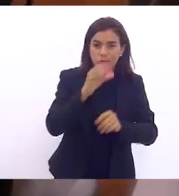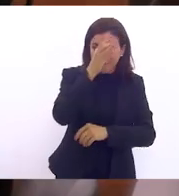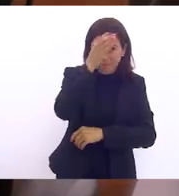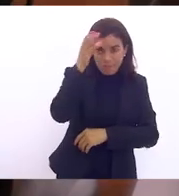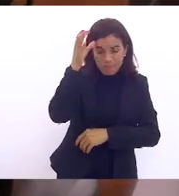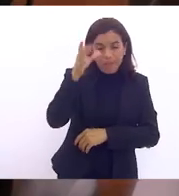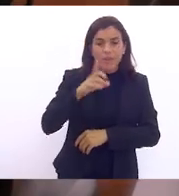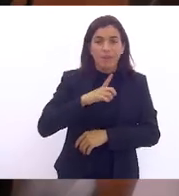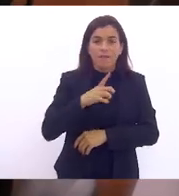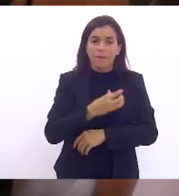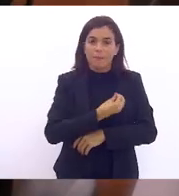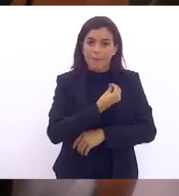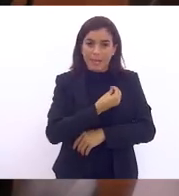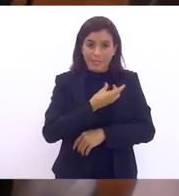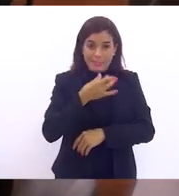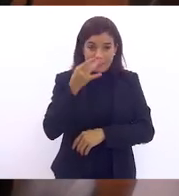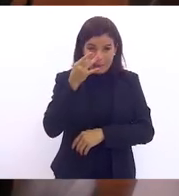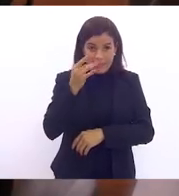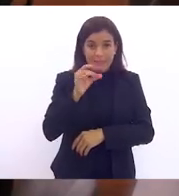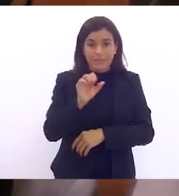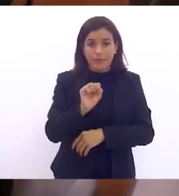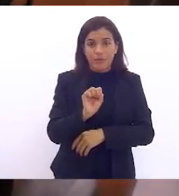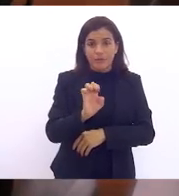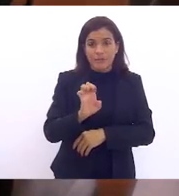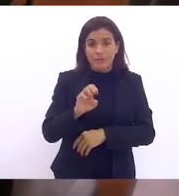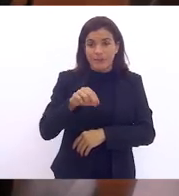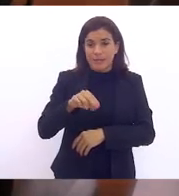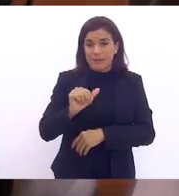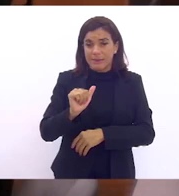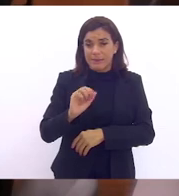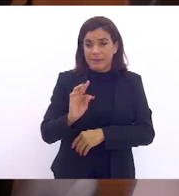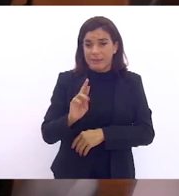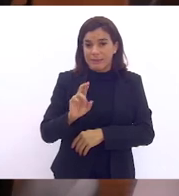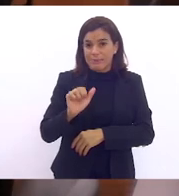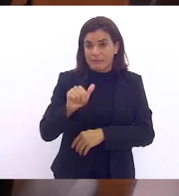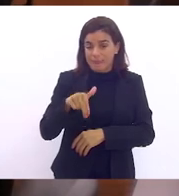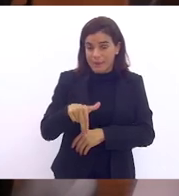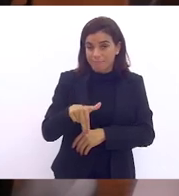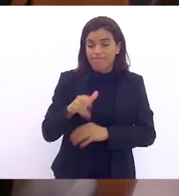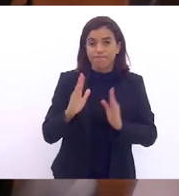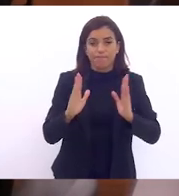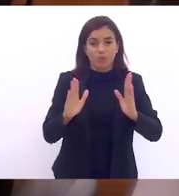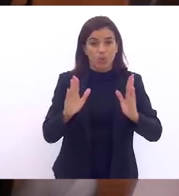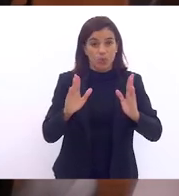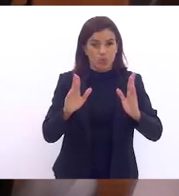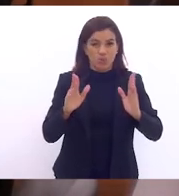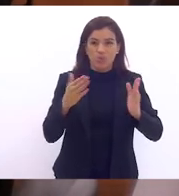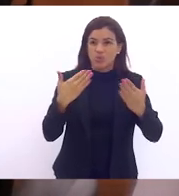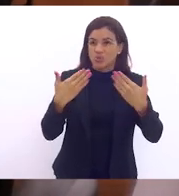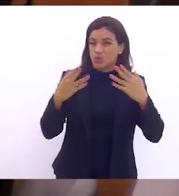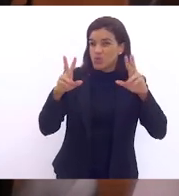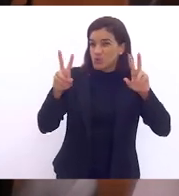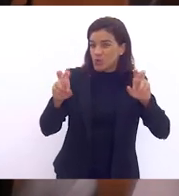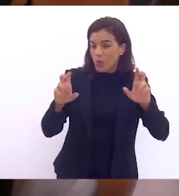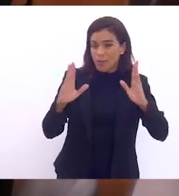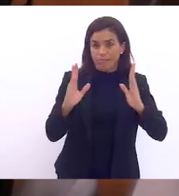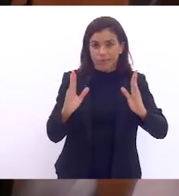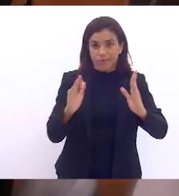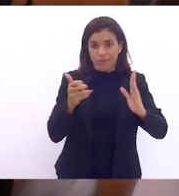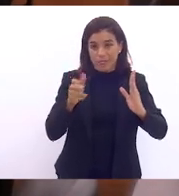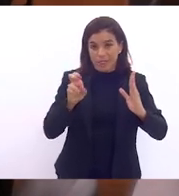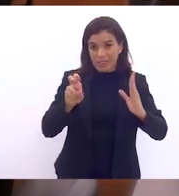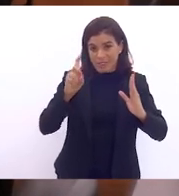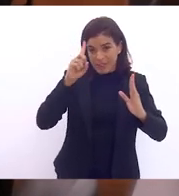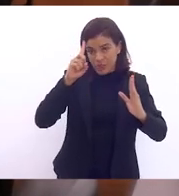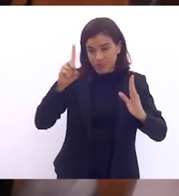presença inclusive do do senatran eh o assunto dos 15 dias né Eh já está sendo estudado isso tem obviamente